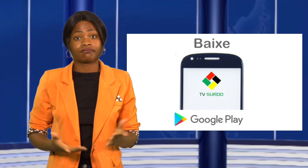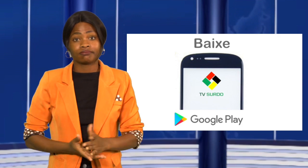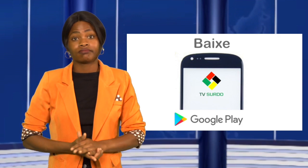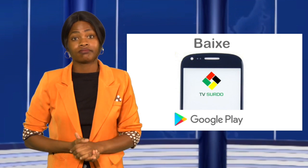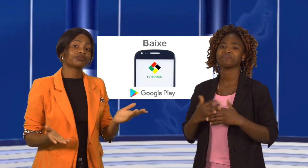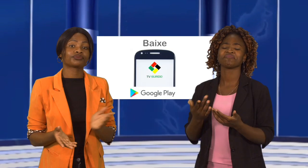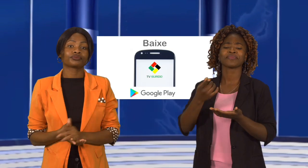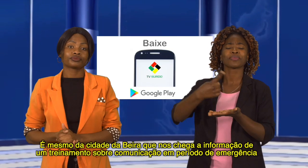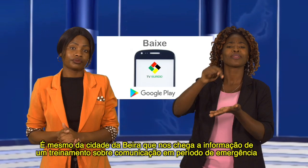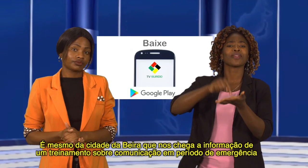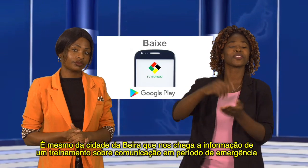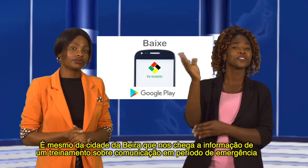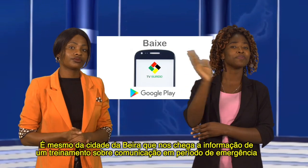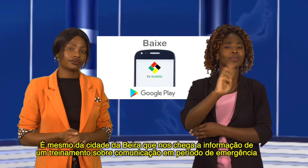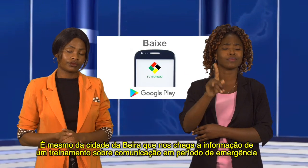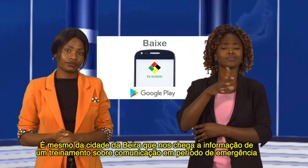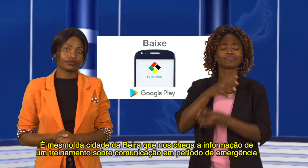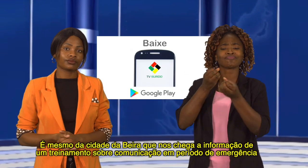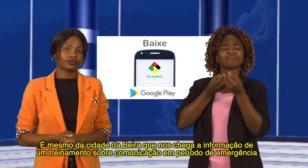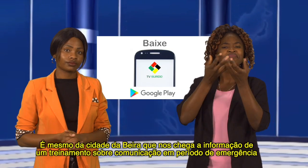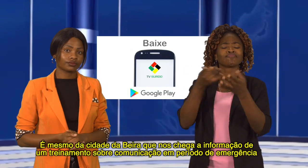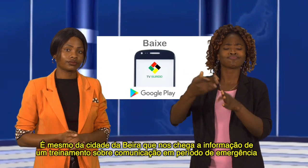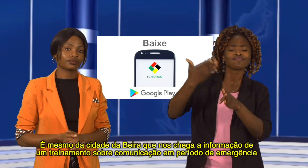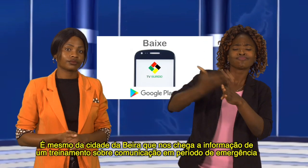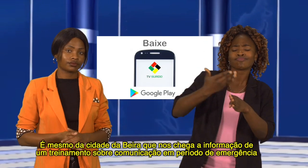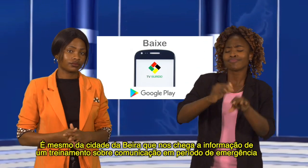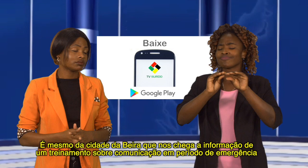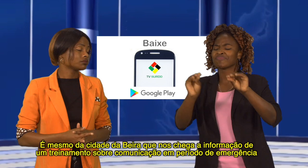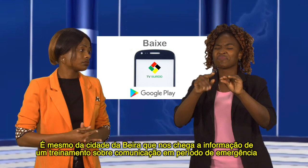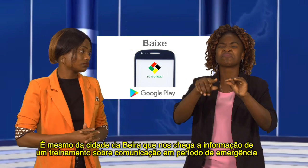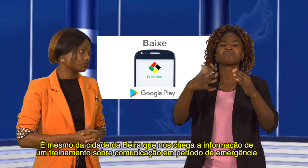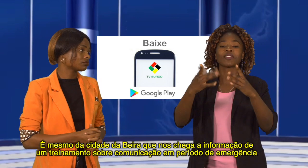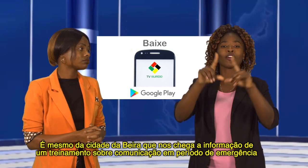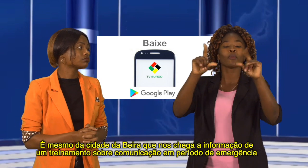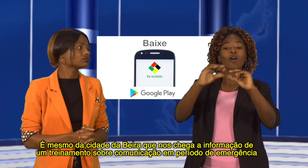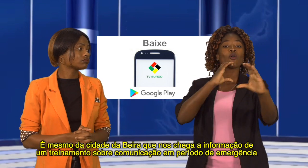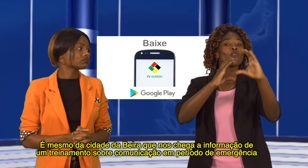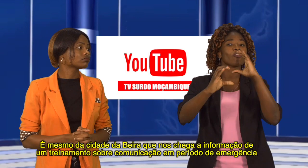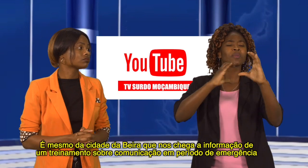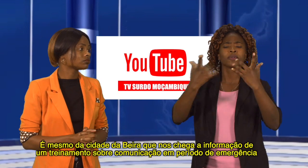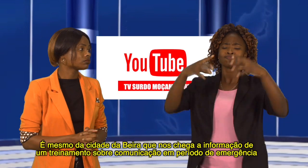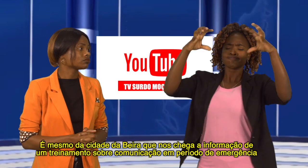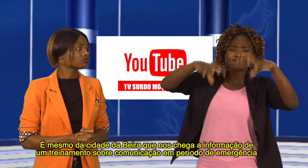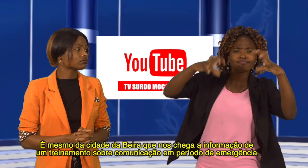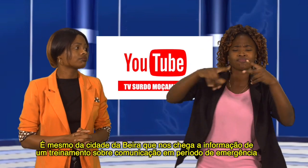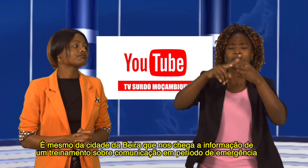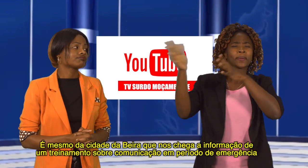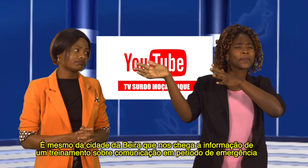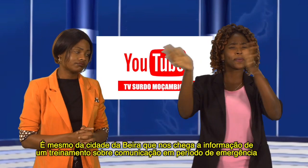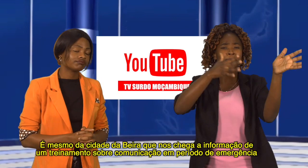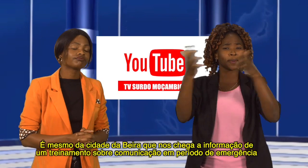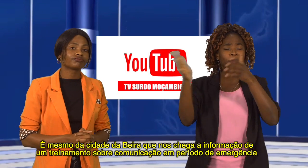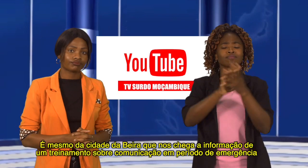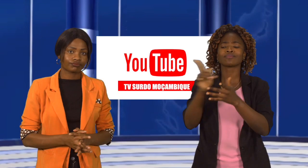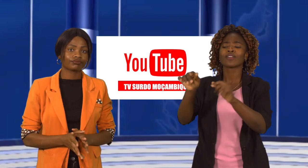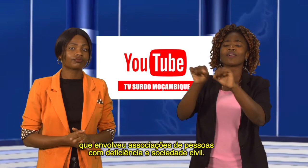deficiência. É mesmo da cidade da Beira que nos chega a informação de um treinamento sobre comunicação em período